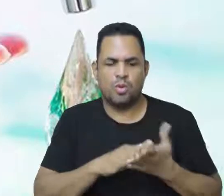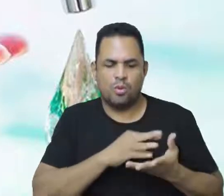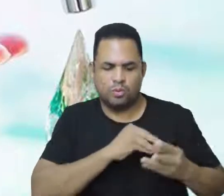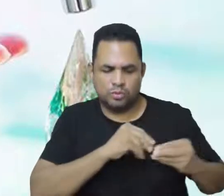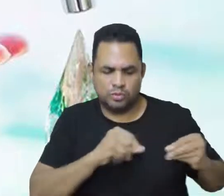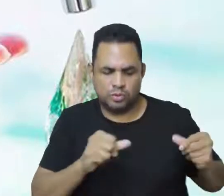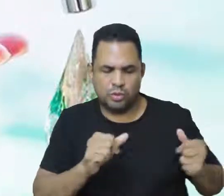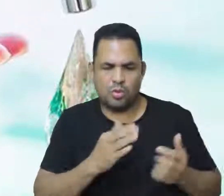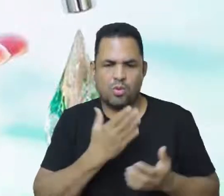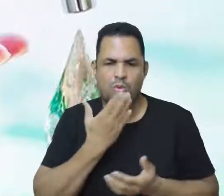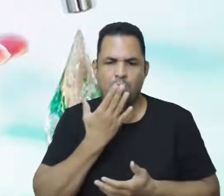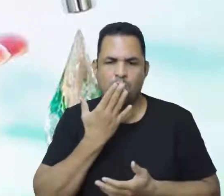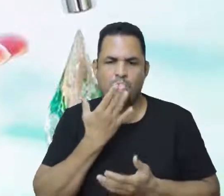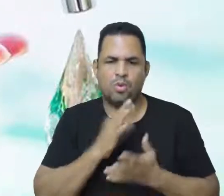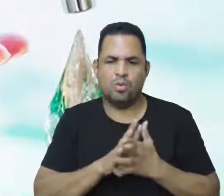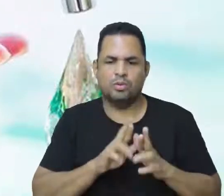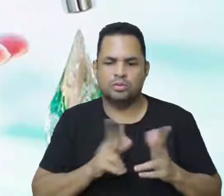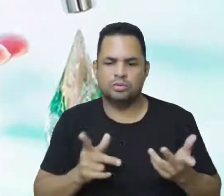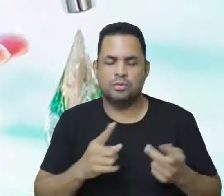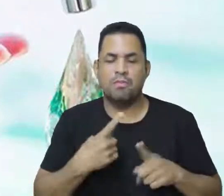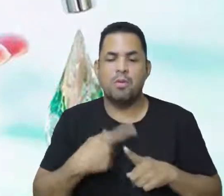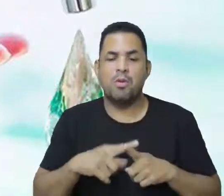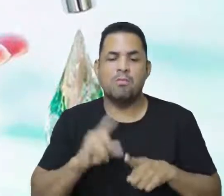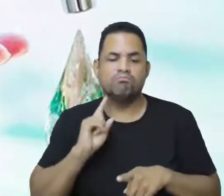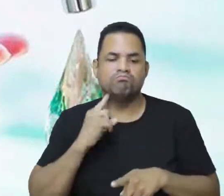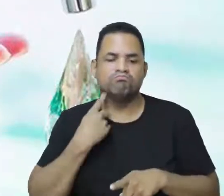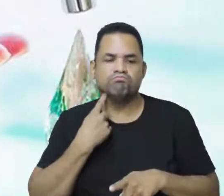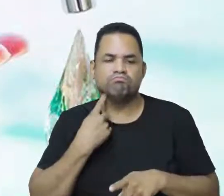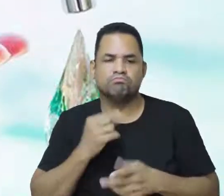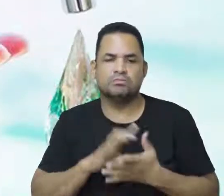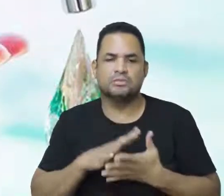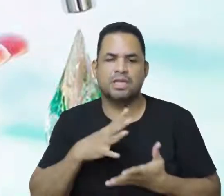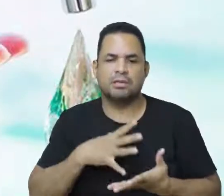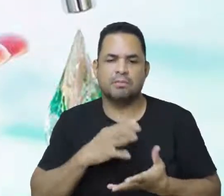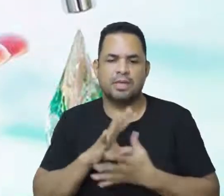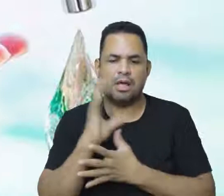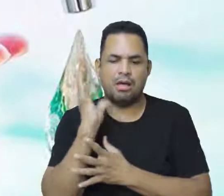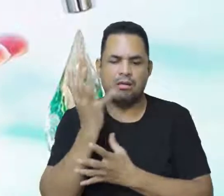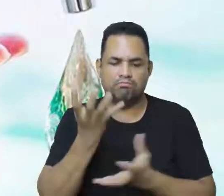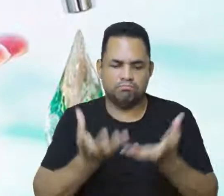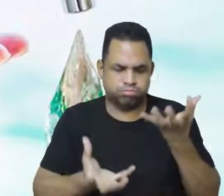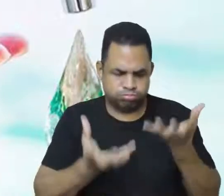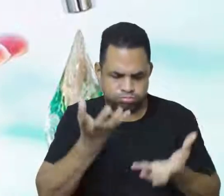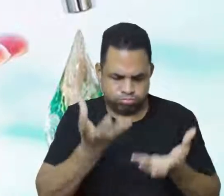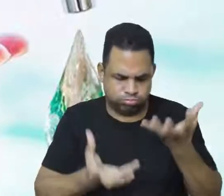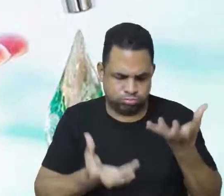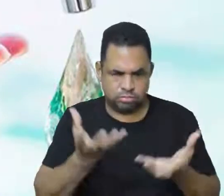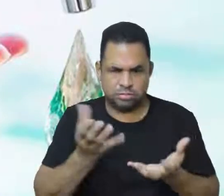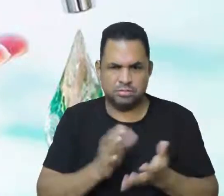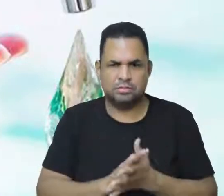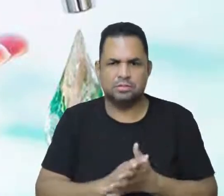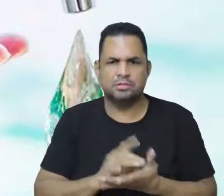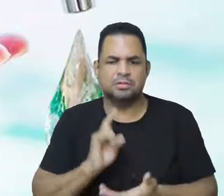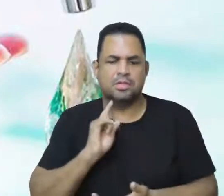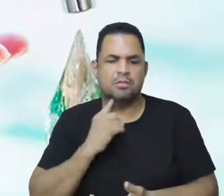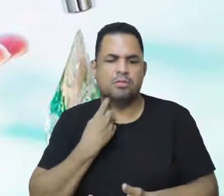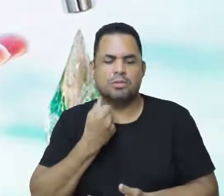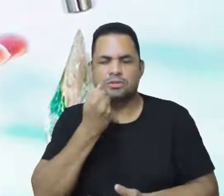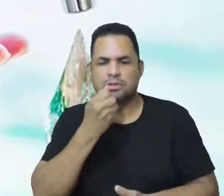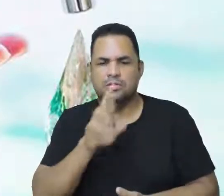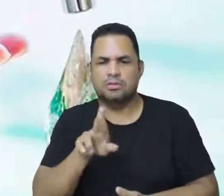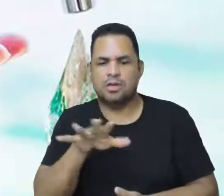da poluição provocada pelas queimadas. Isso é poluição